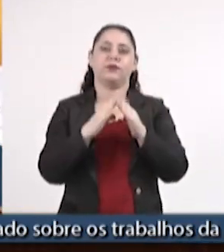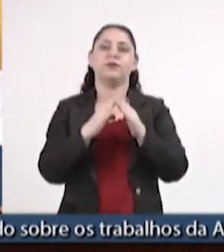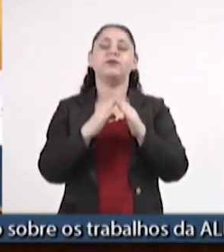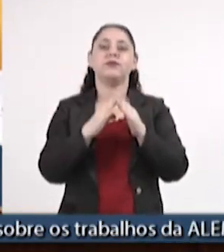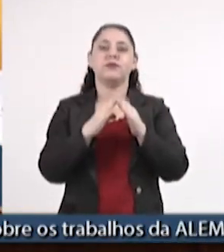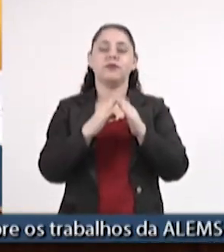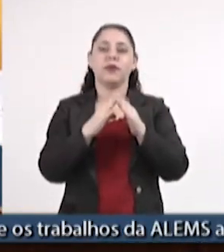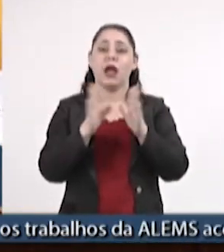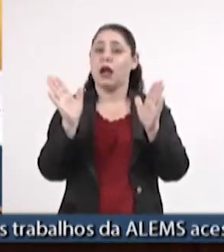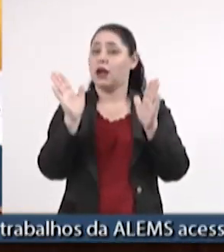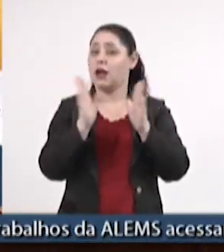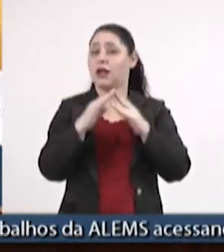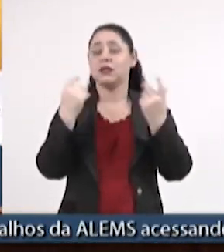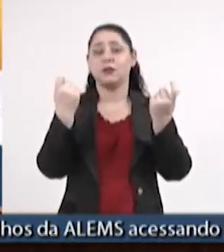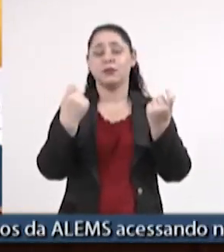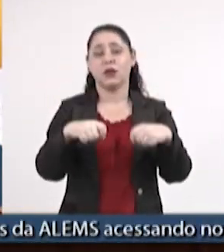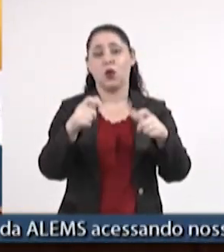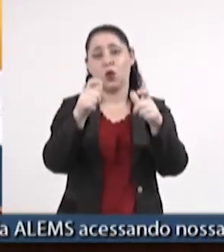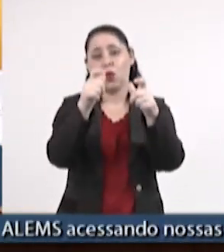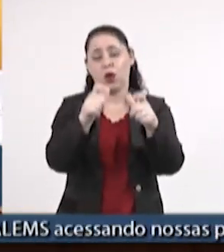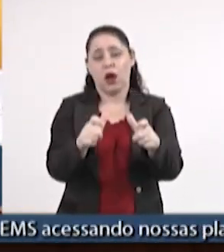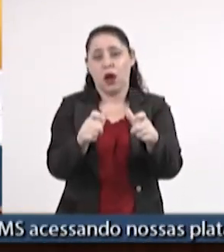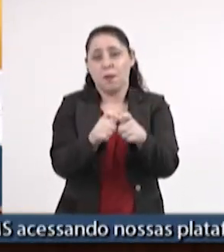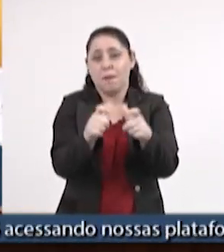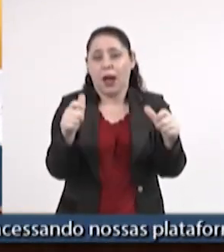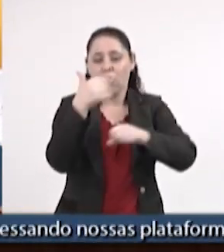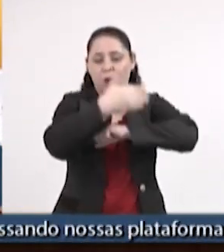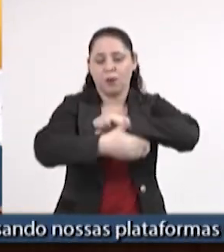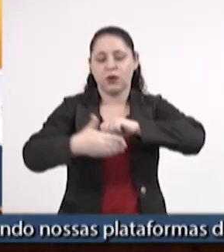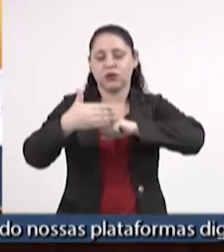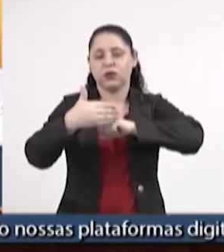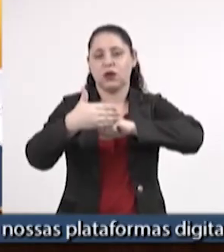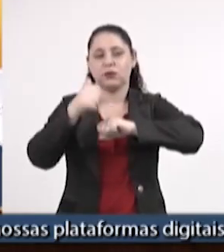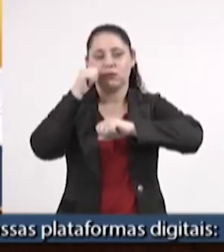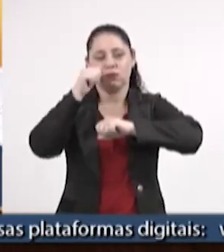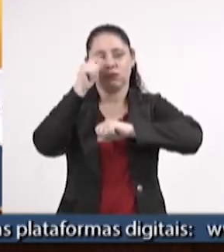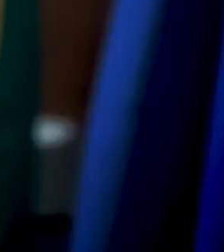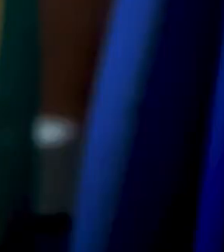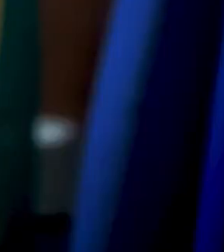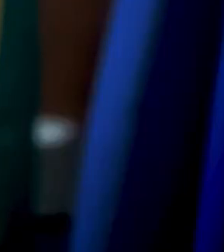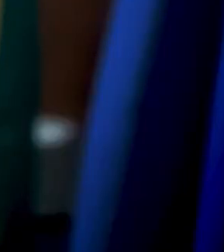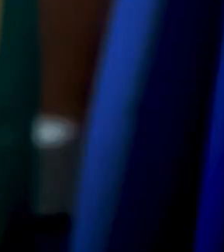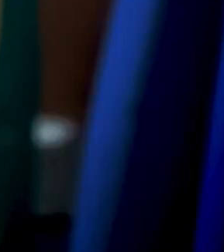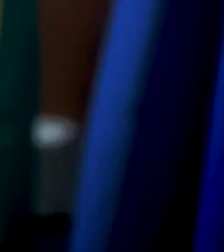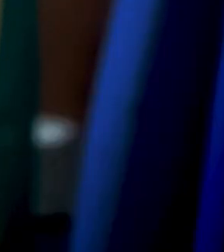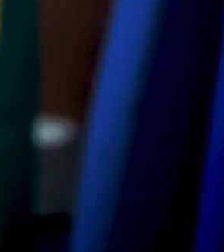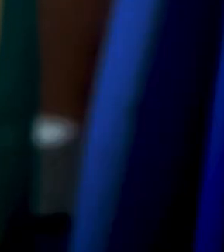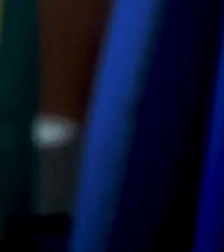a casa que deveria ser o lugar de maior proteção às nossas mulheres.